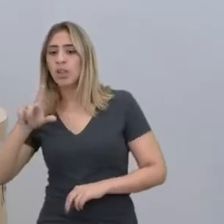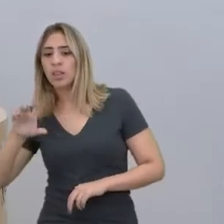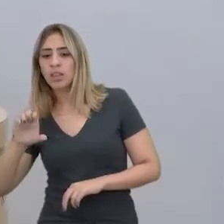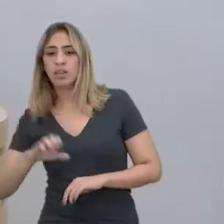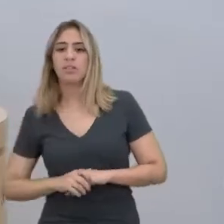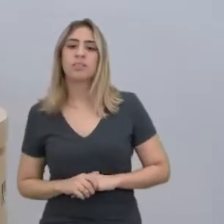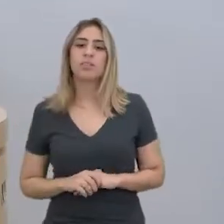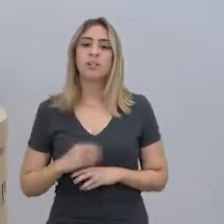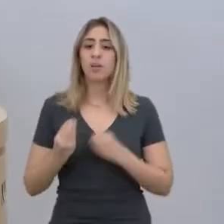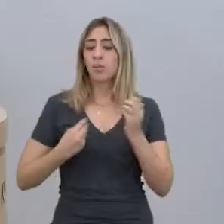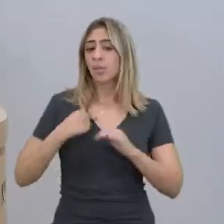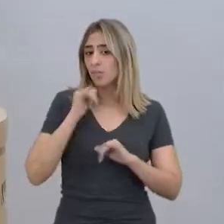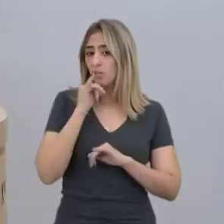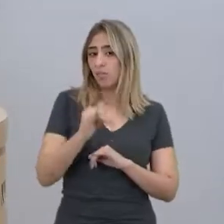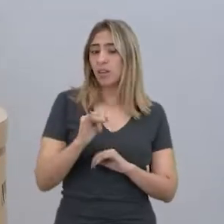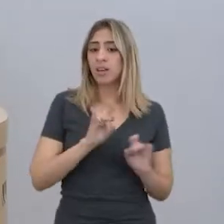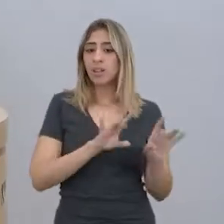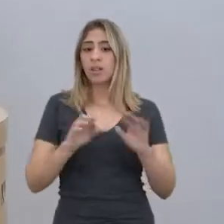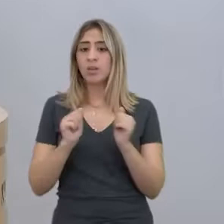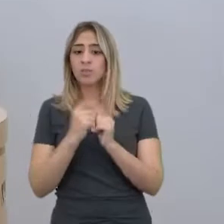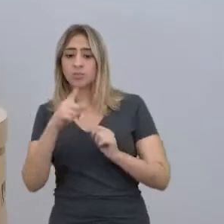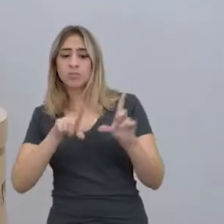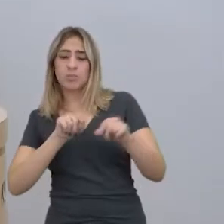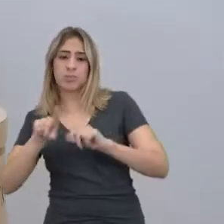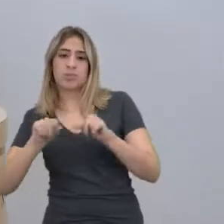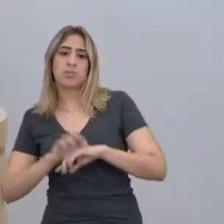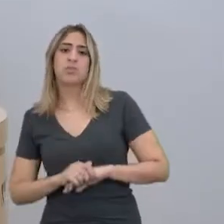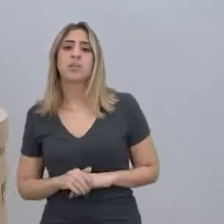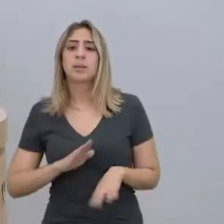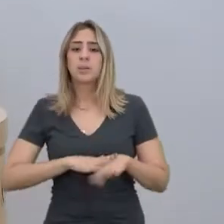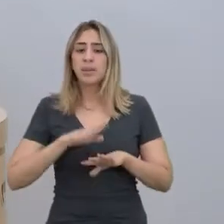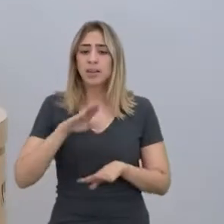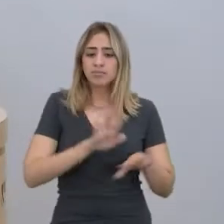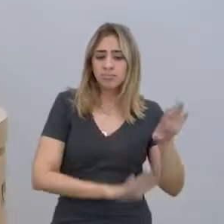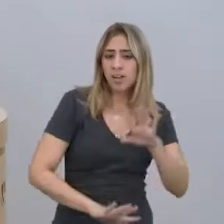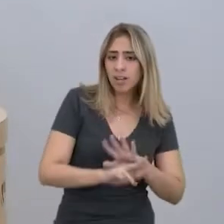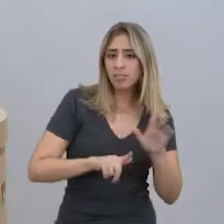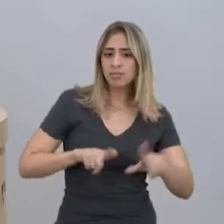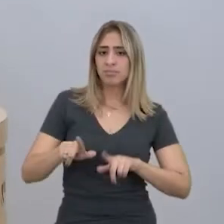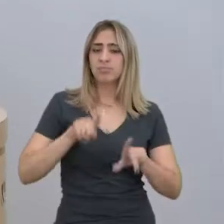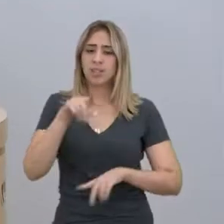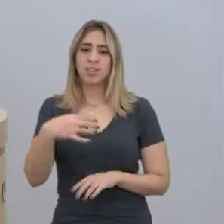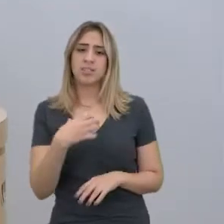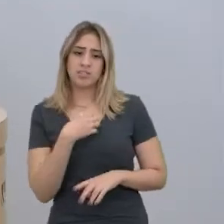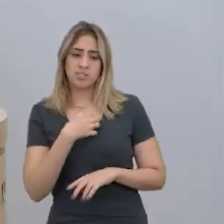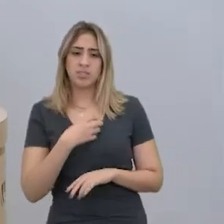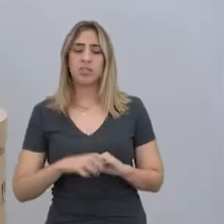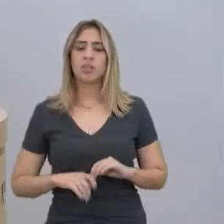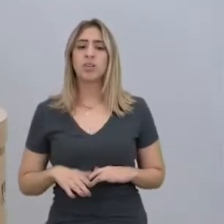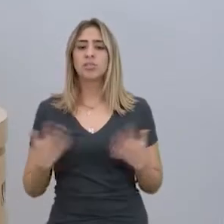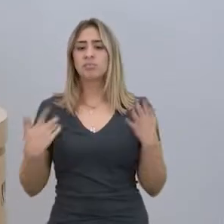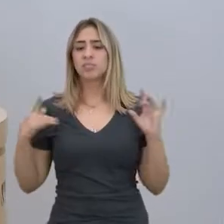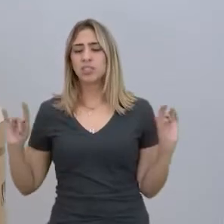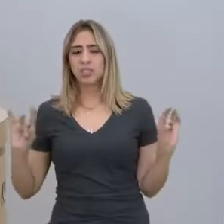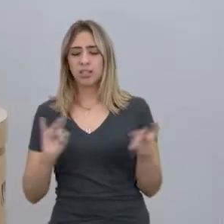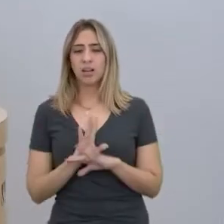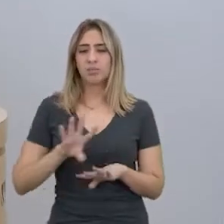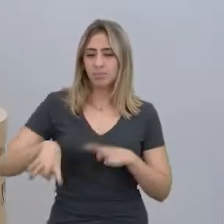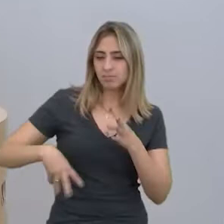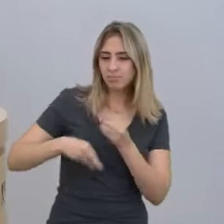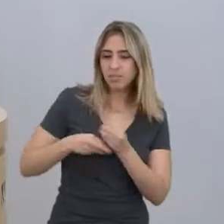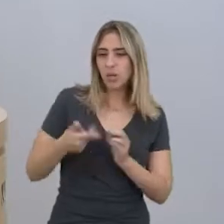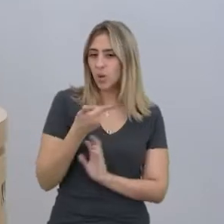Não, como eu disse, cada um ali com as suas opções. Mas o mercado, ele enxerga dessa maneira. Então, quando a gente acaba